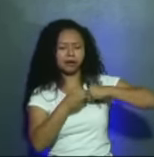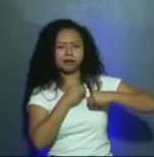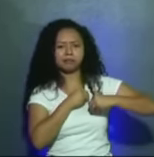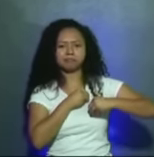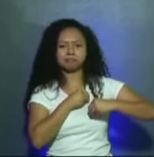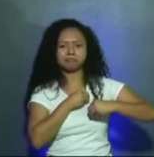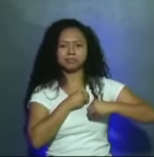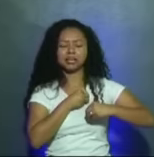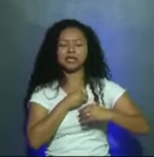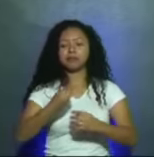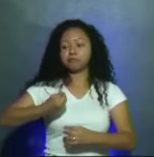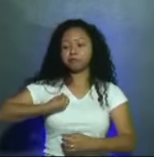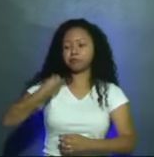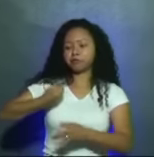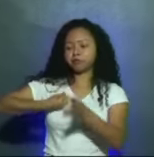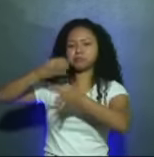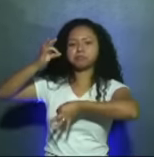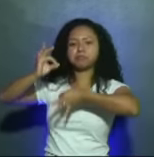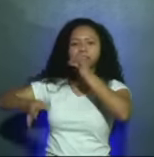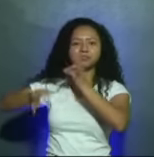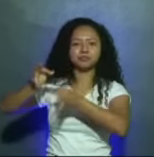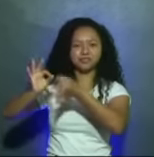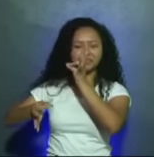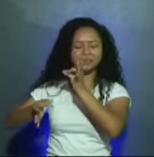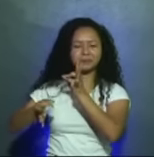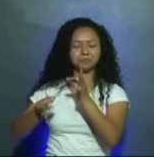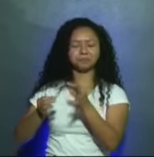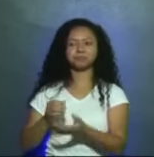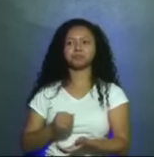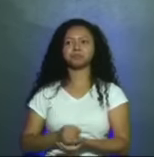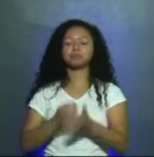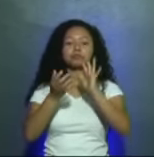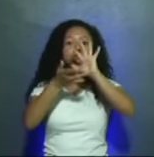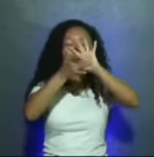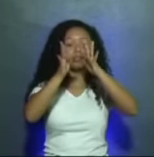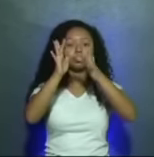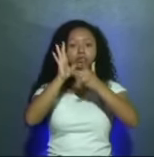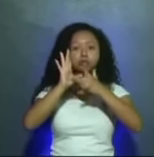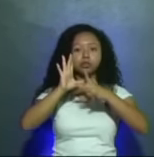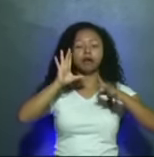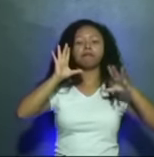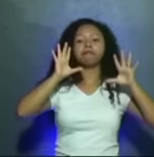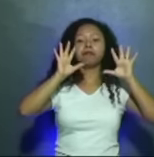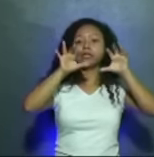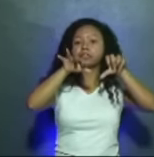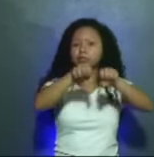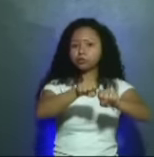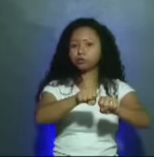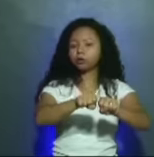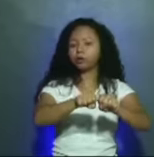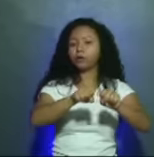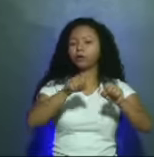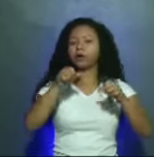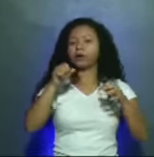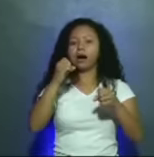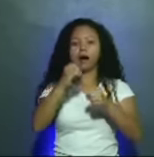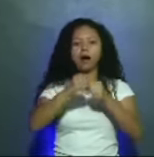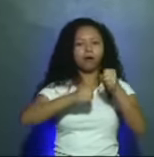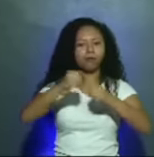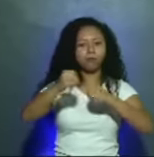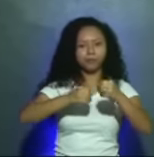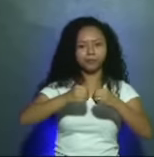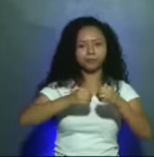vocês foram curados. Queridos, Jesus completou a obra, tudo que Ele tinha que fazer por nós,